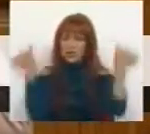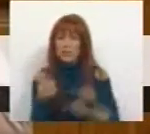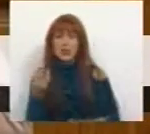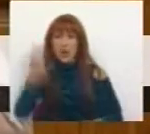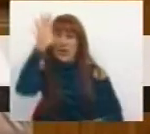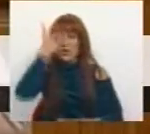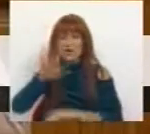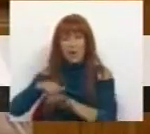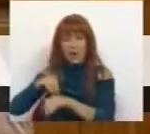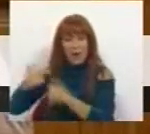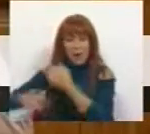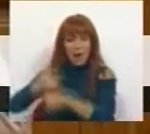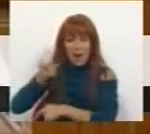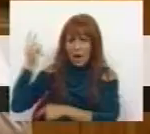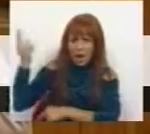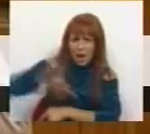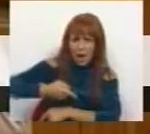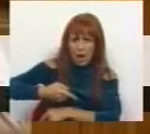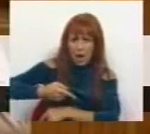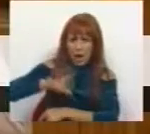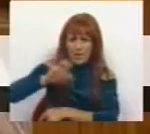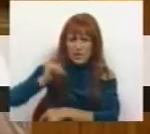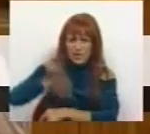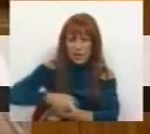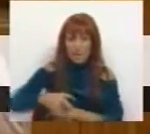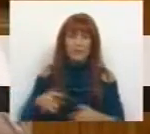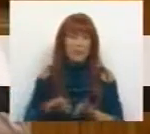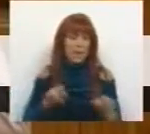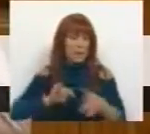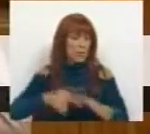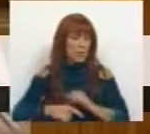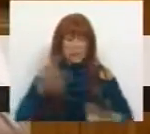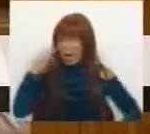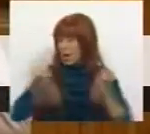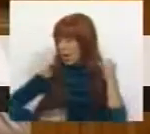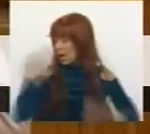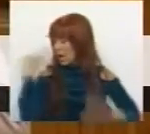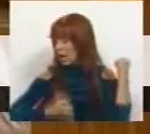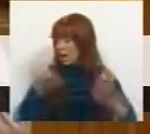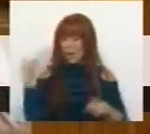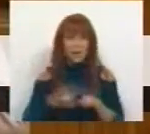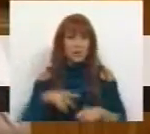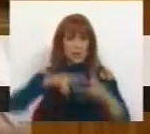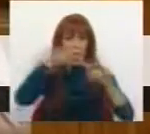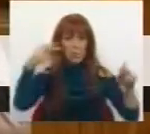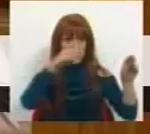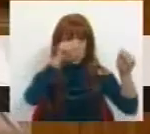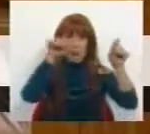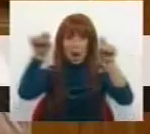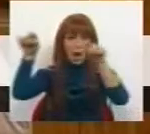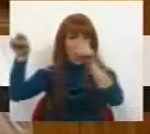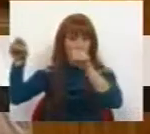anterior governo estava a impor ao país. De resto, com uma profunda contestação por parte das autarquias